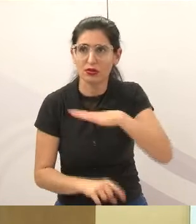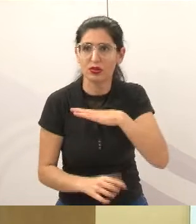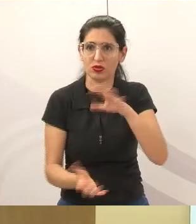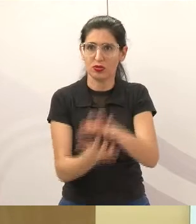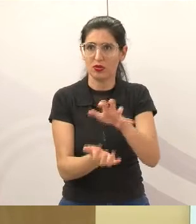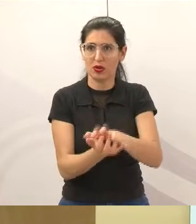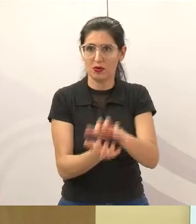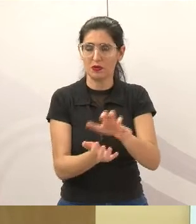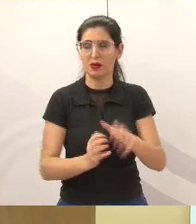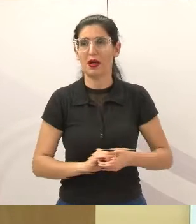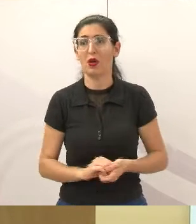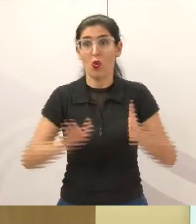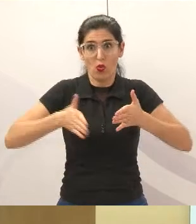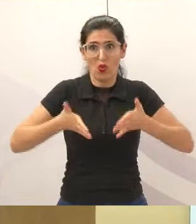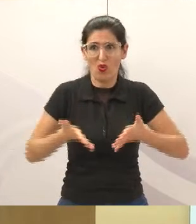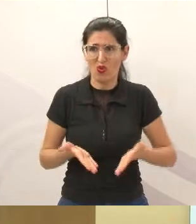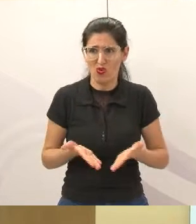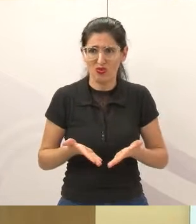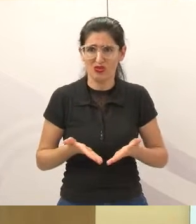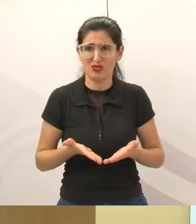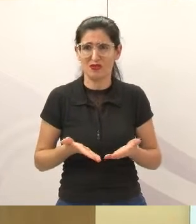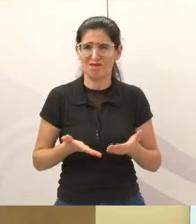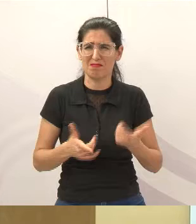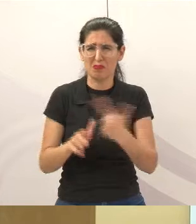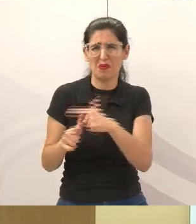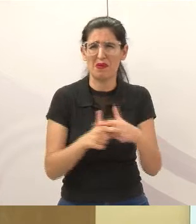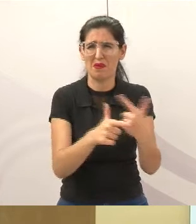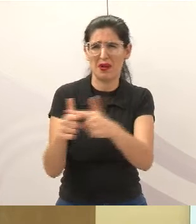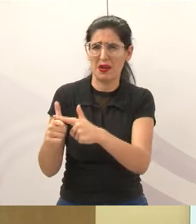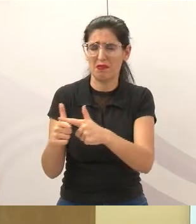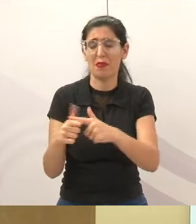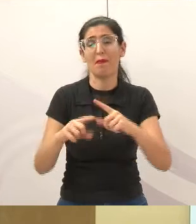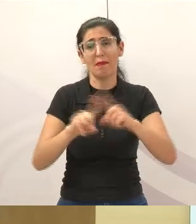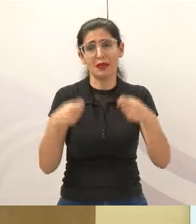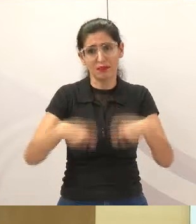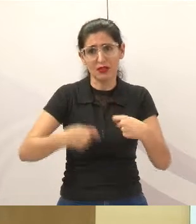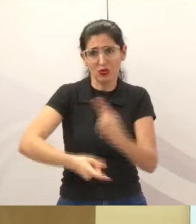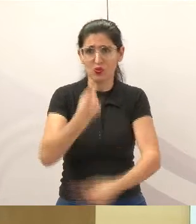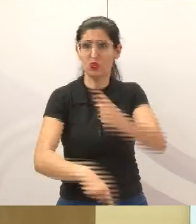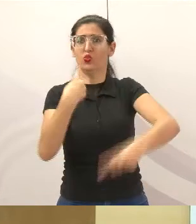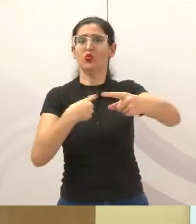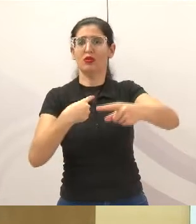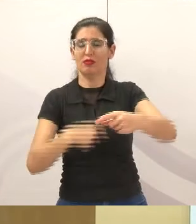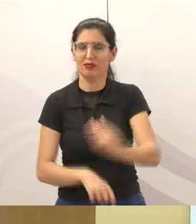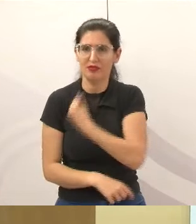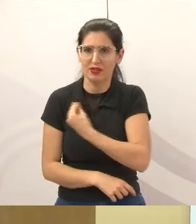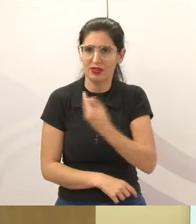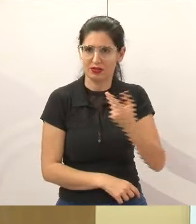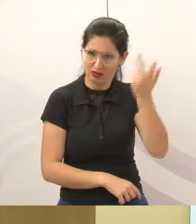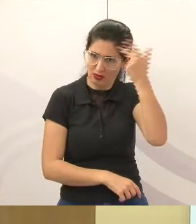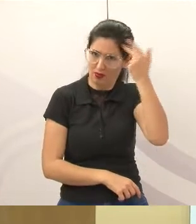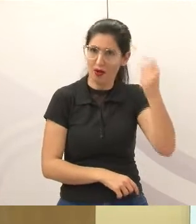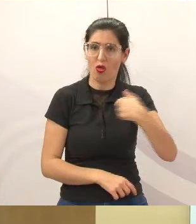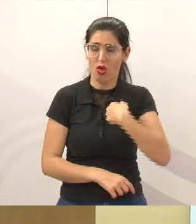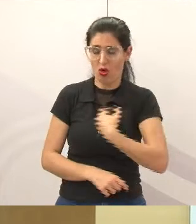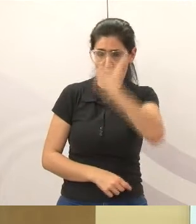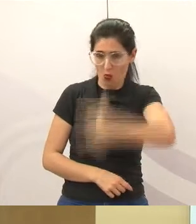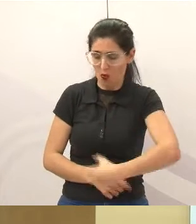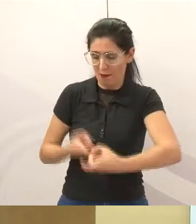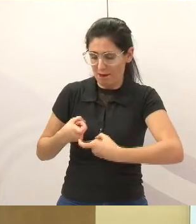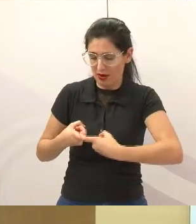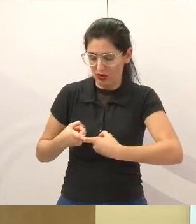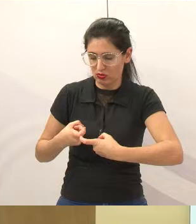sobre o cenário vivido hoje e na transição para o retorno à vida normal. Sou médico, estou na linha de frente e